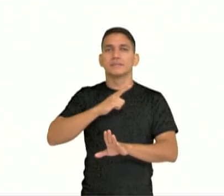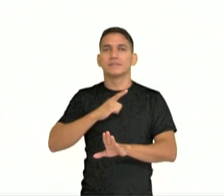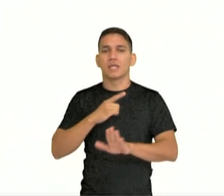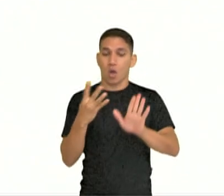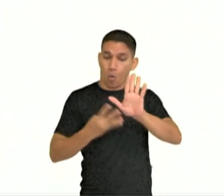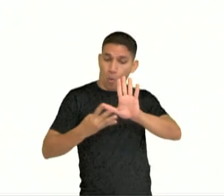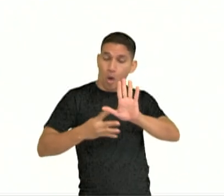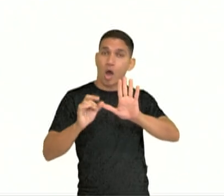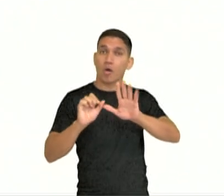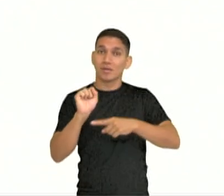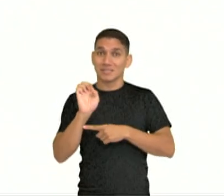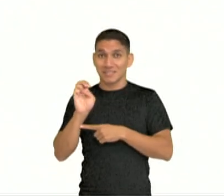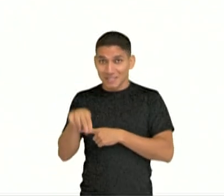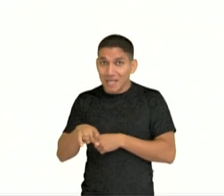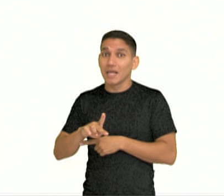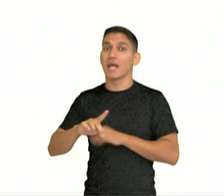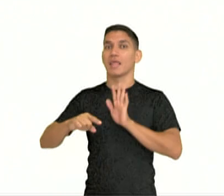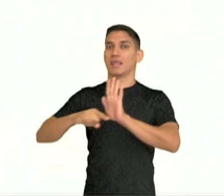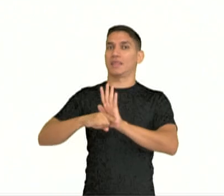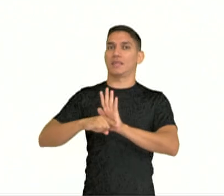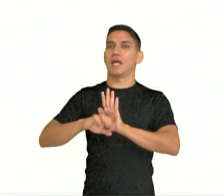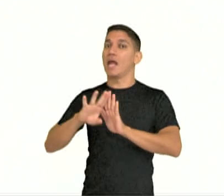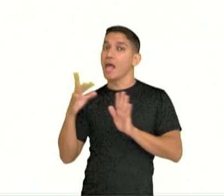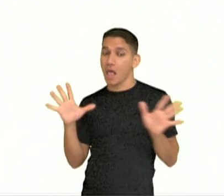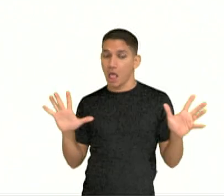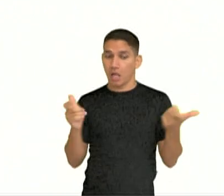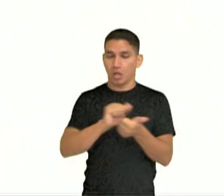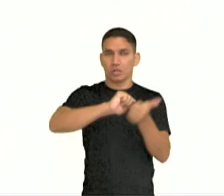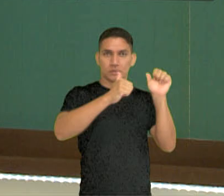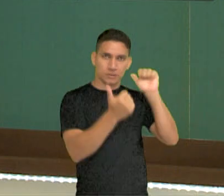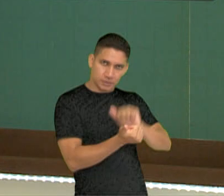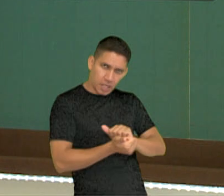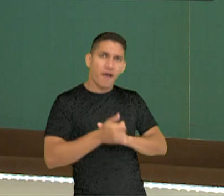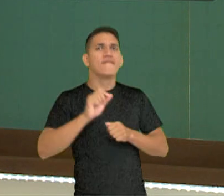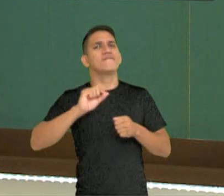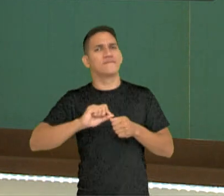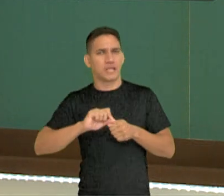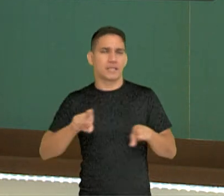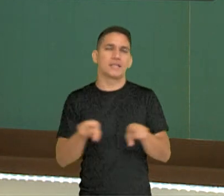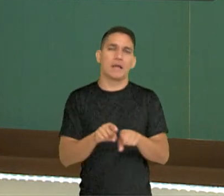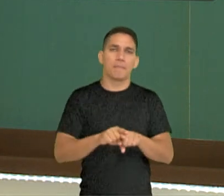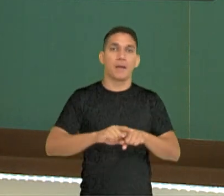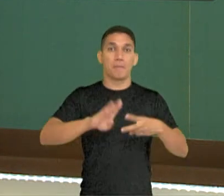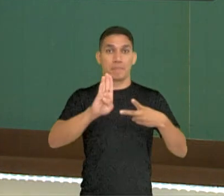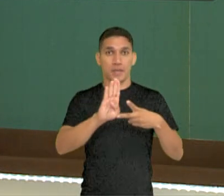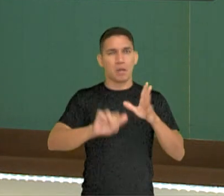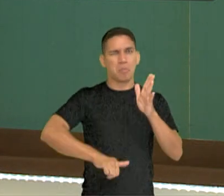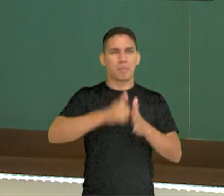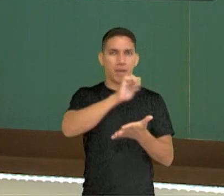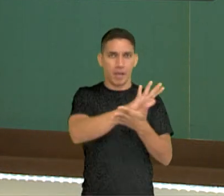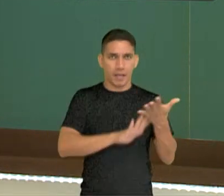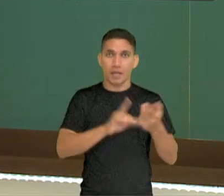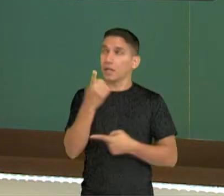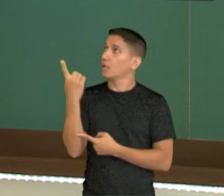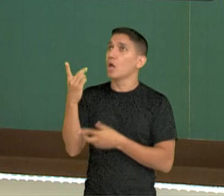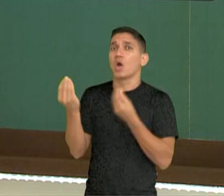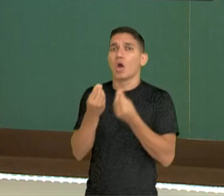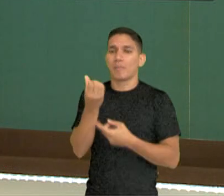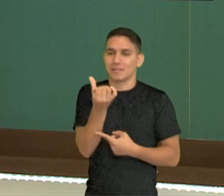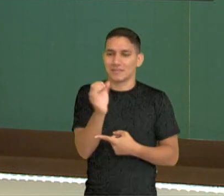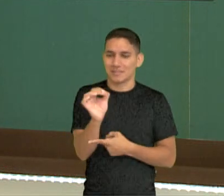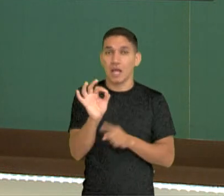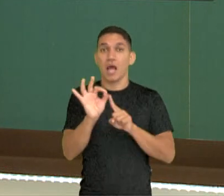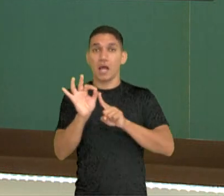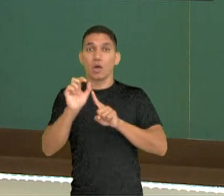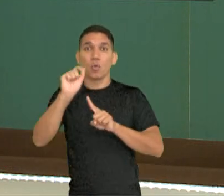seno é negativo. Essa redução foi feita lá no item B também do primeiro exercício, 60 graus, seno